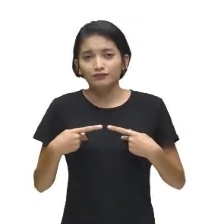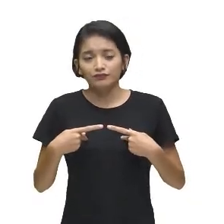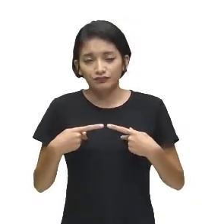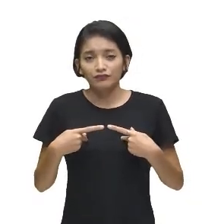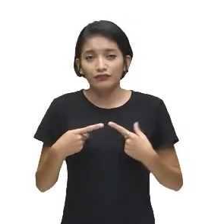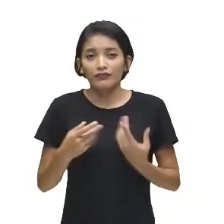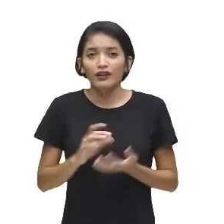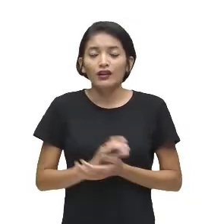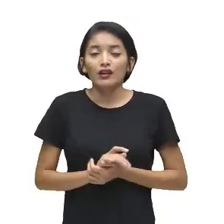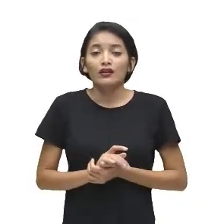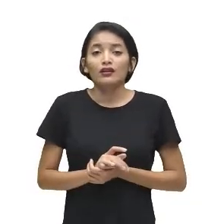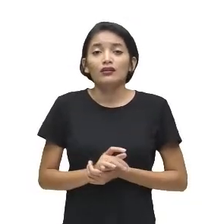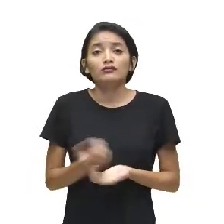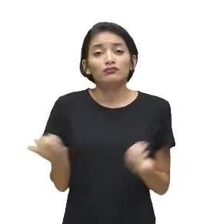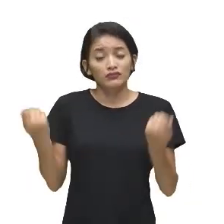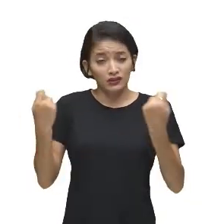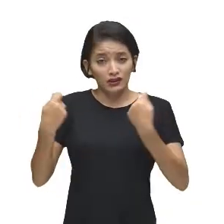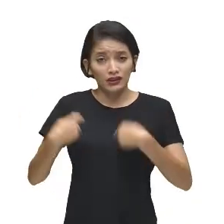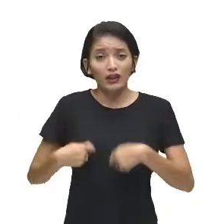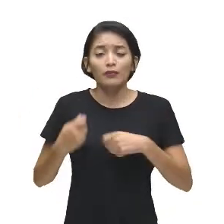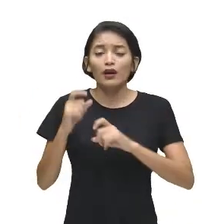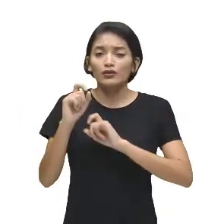tem essa capacidade,